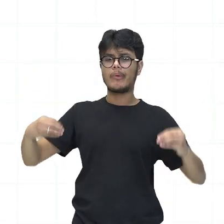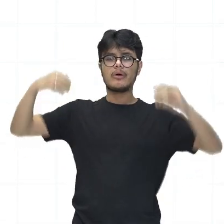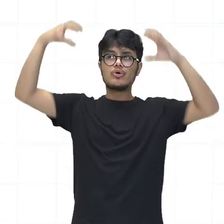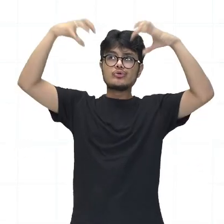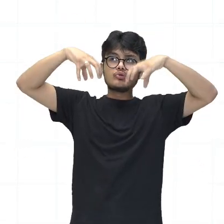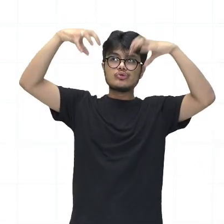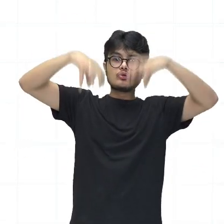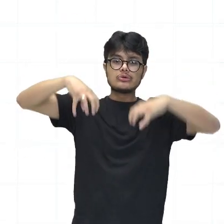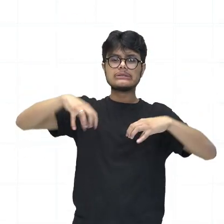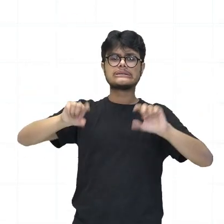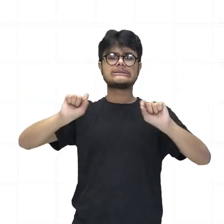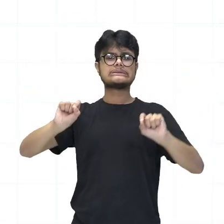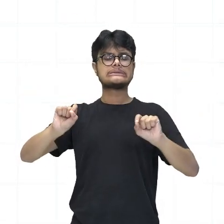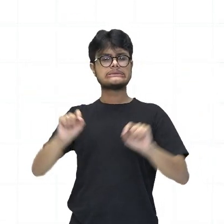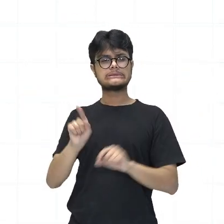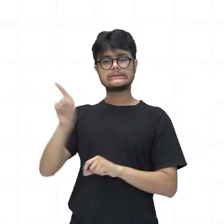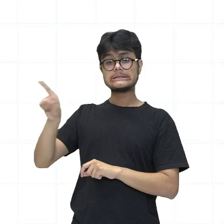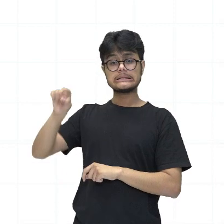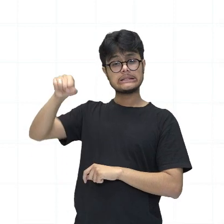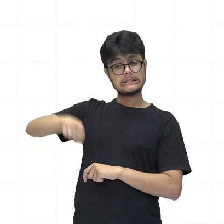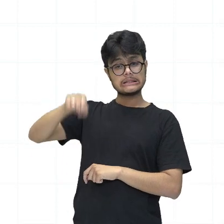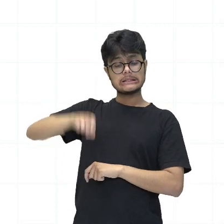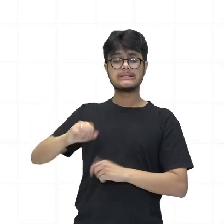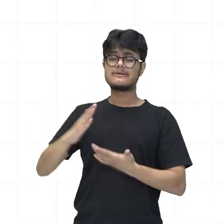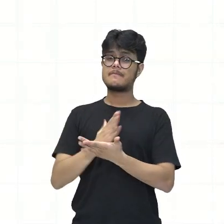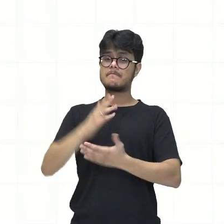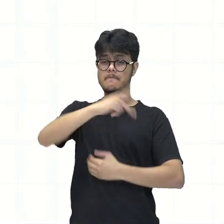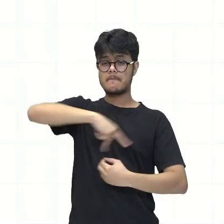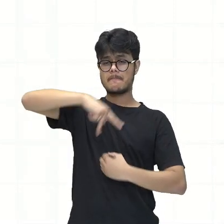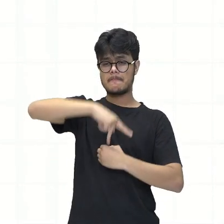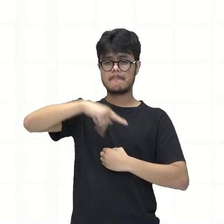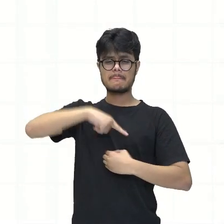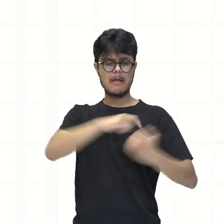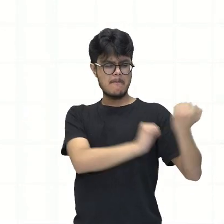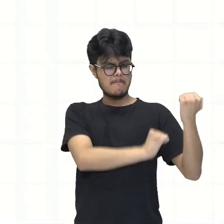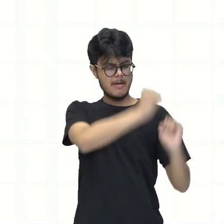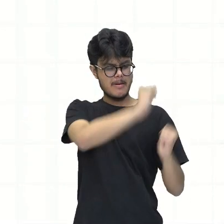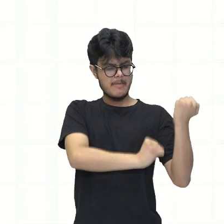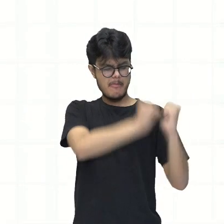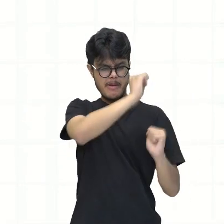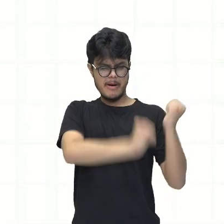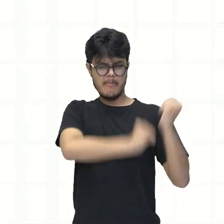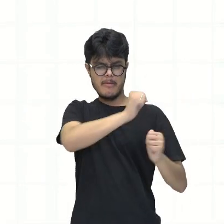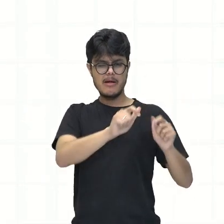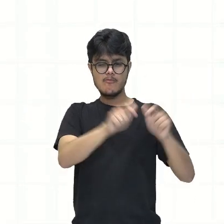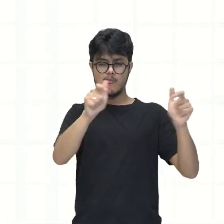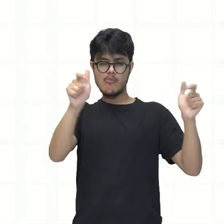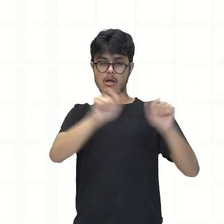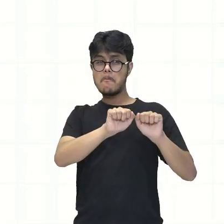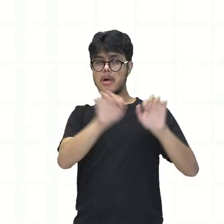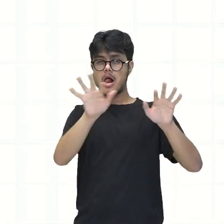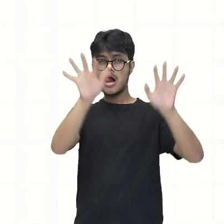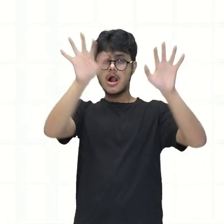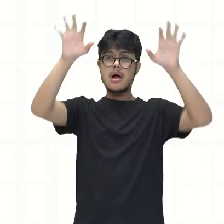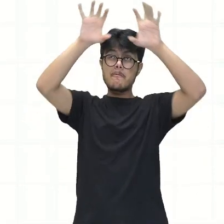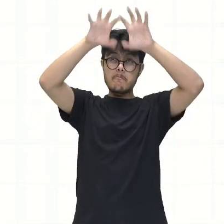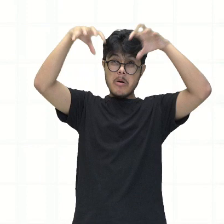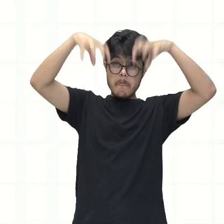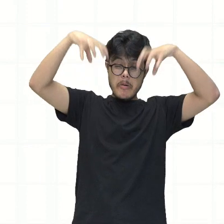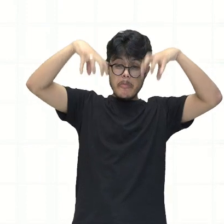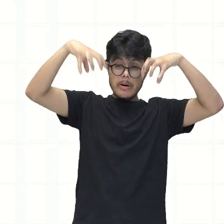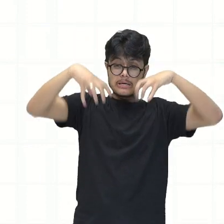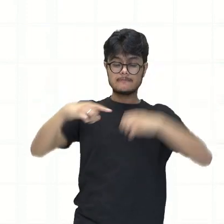fenômeno atmosférico que ocorre especialmente em países com muita industrialização. Essa chuva é causada